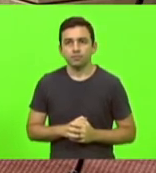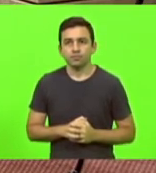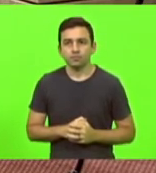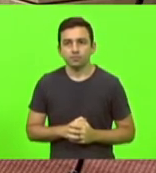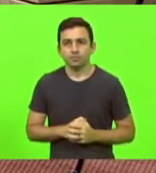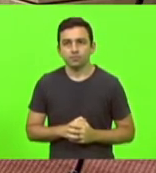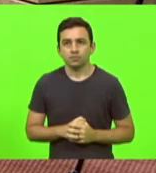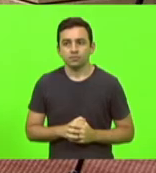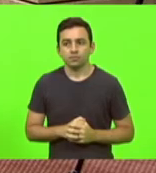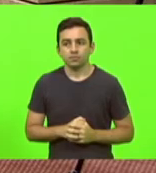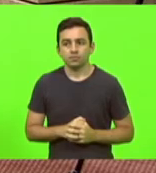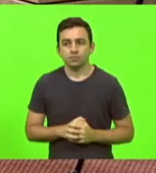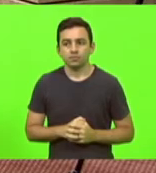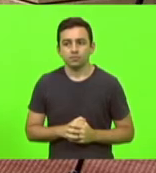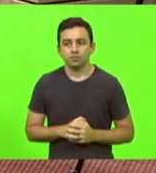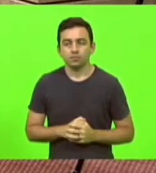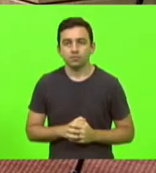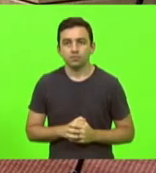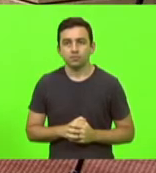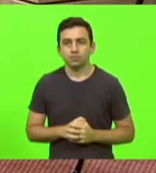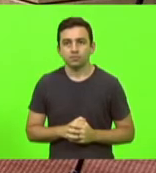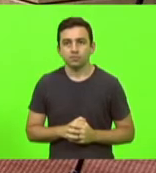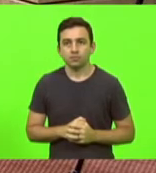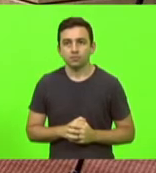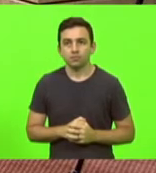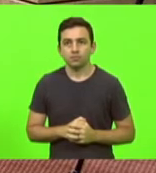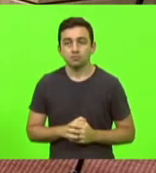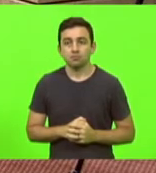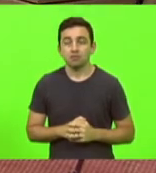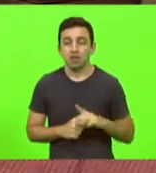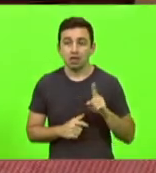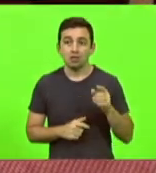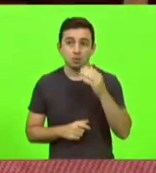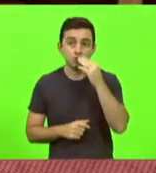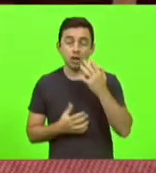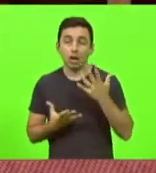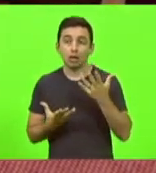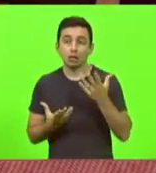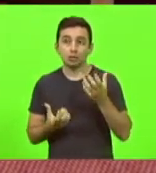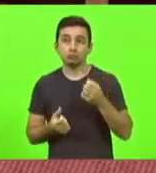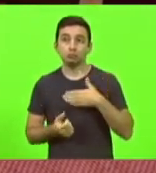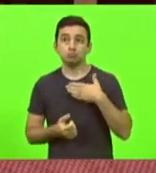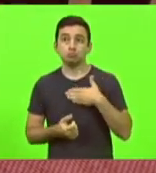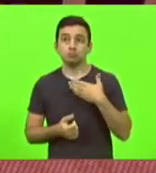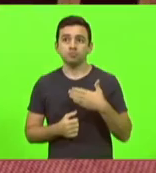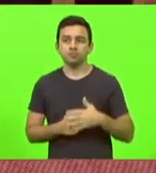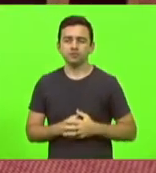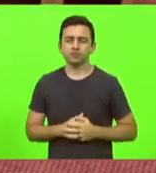Deputado Sopelsa disse que aceitou com muita surpresa a indicação.